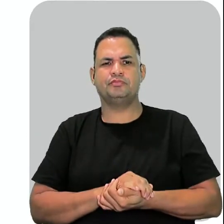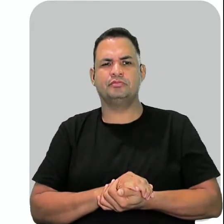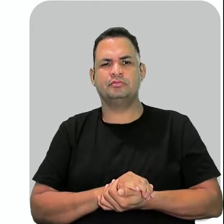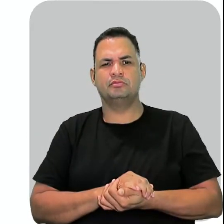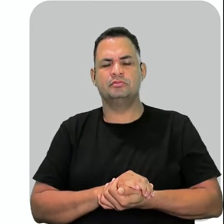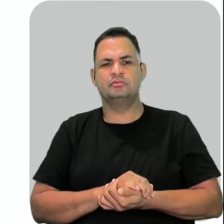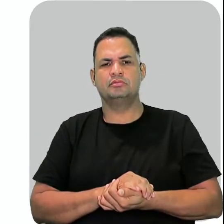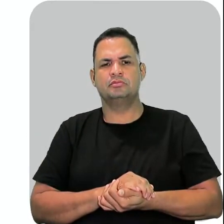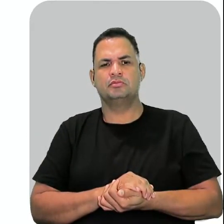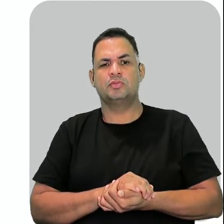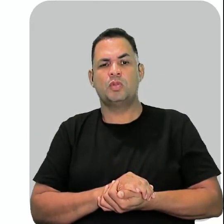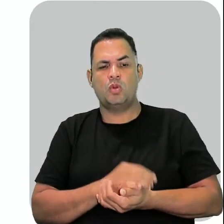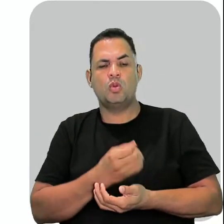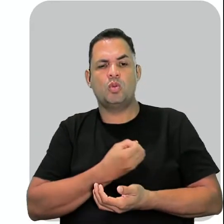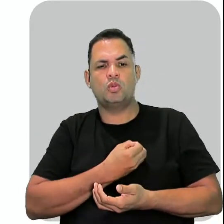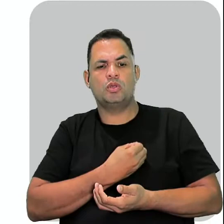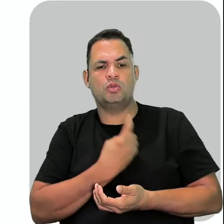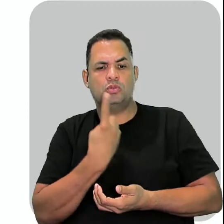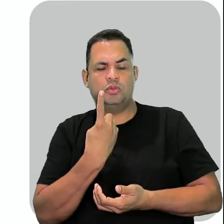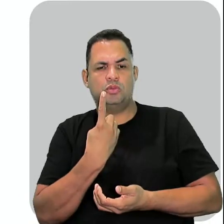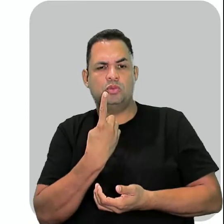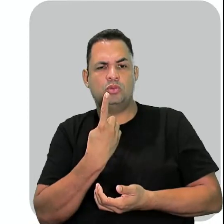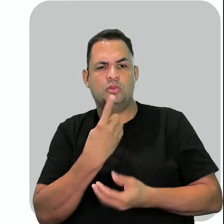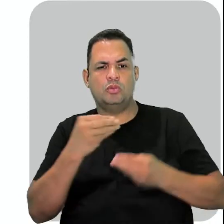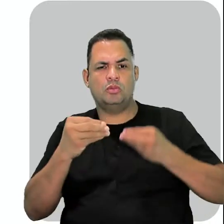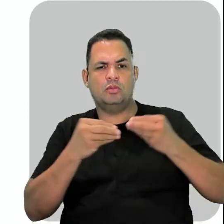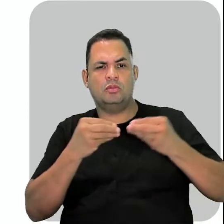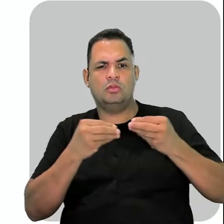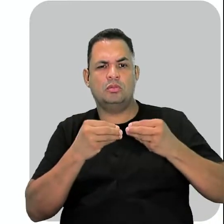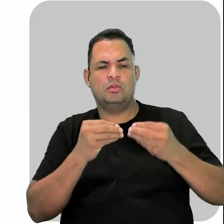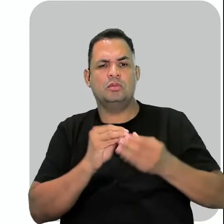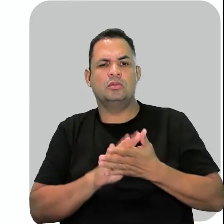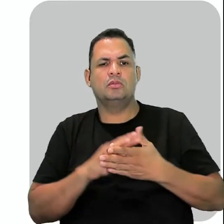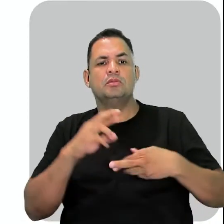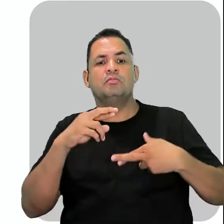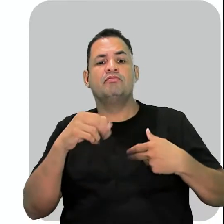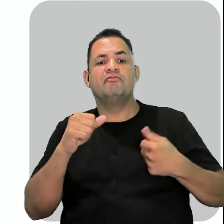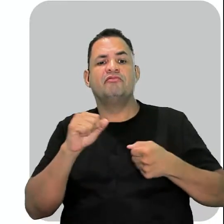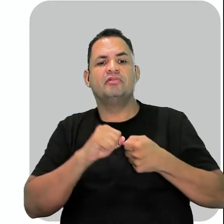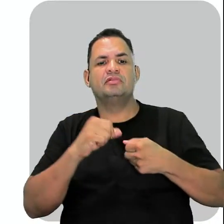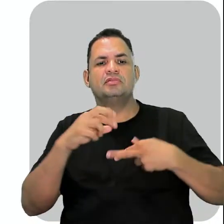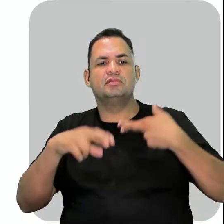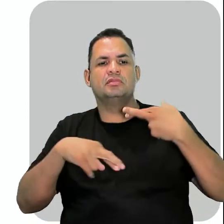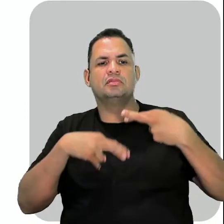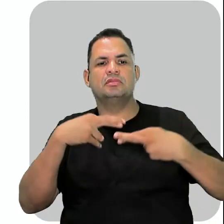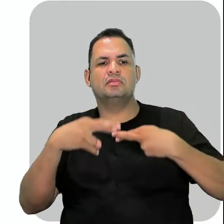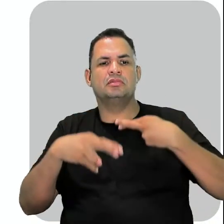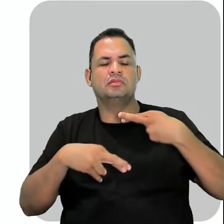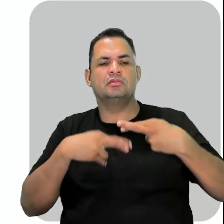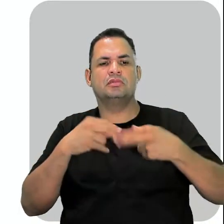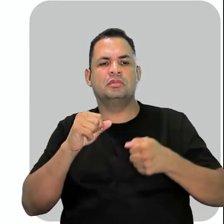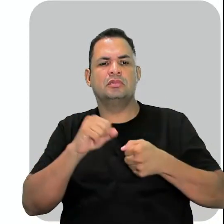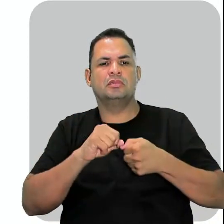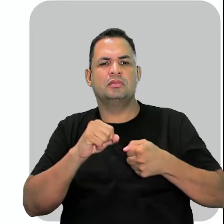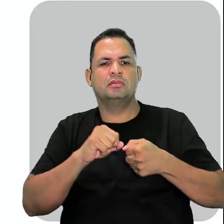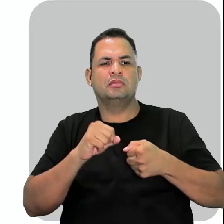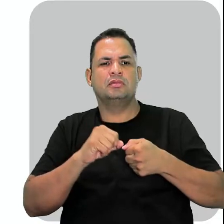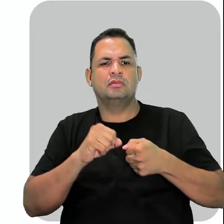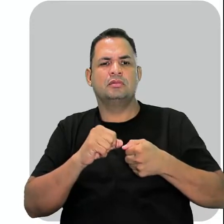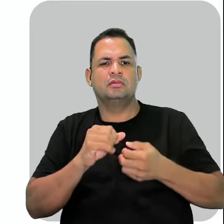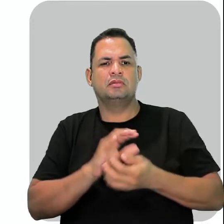vez que aparecer o número 1 num plástico, quem for reciclar já sabe que o material do qual ele é feito é